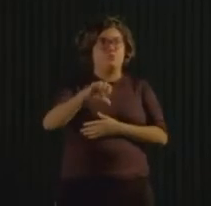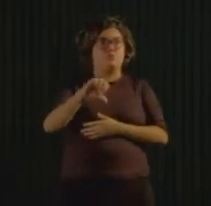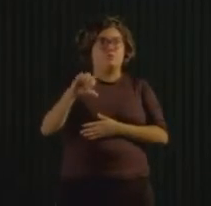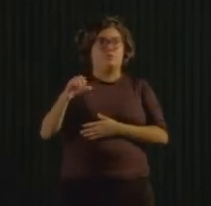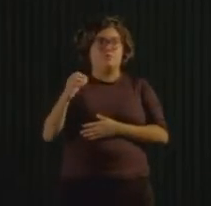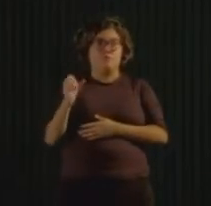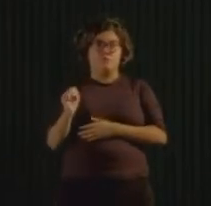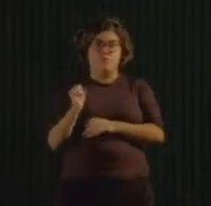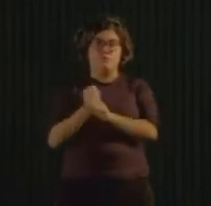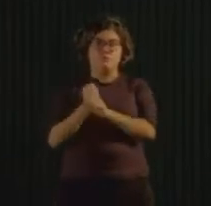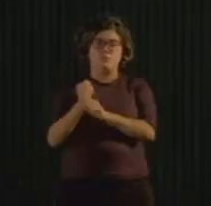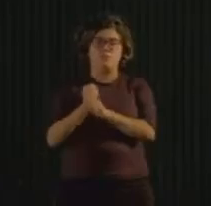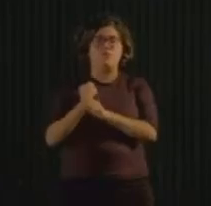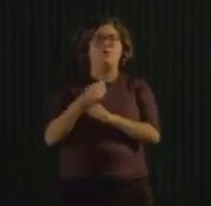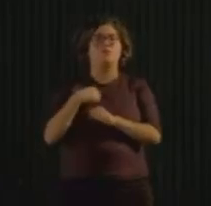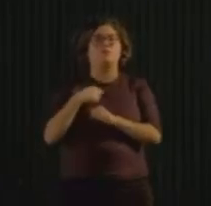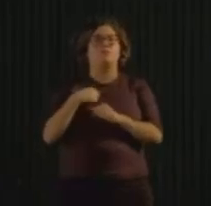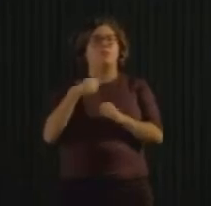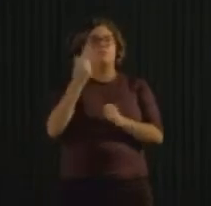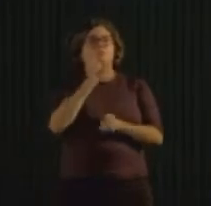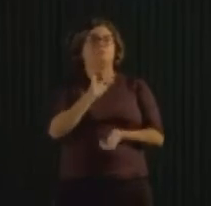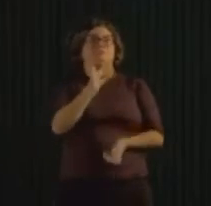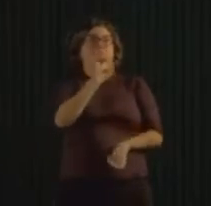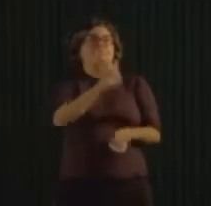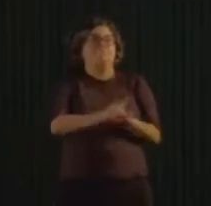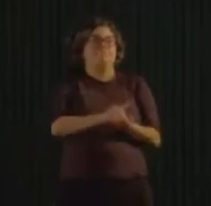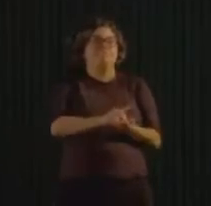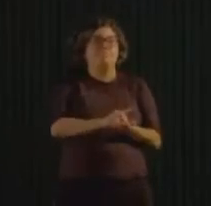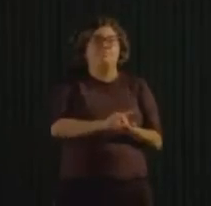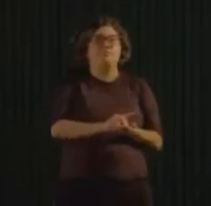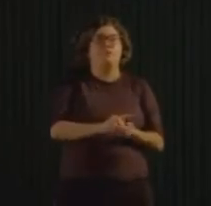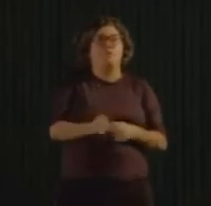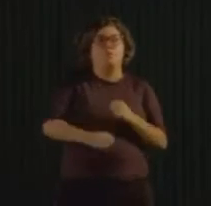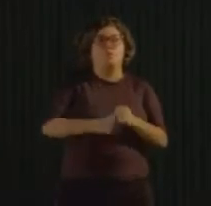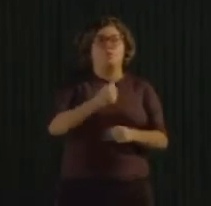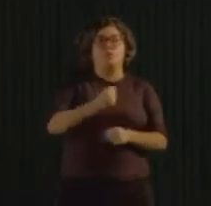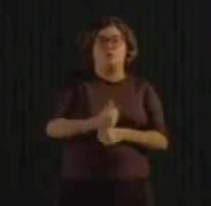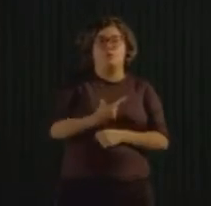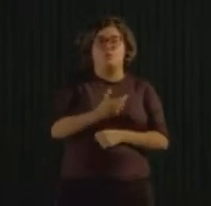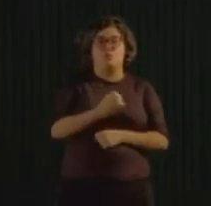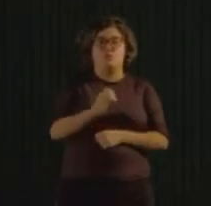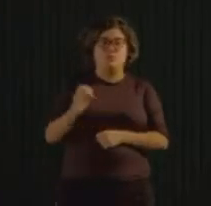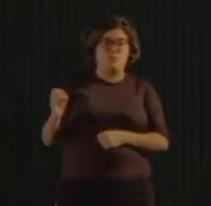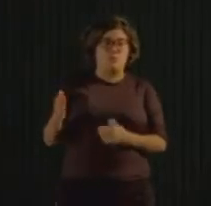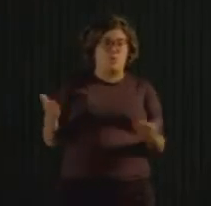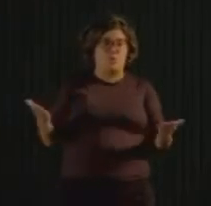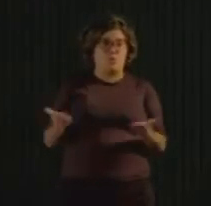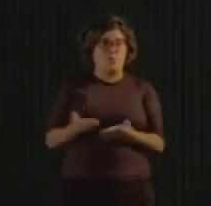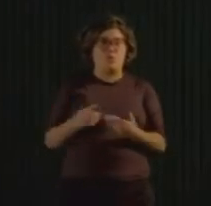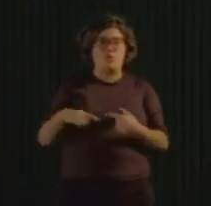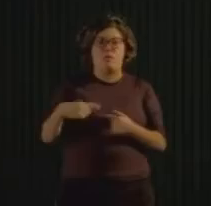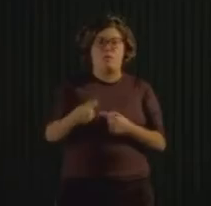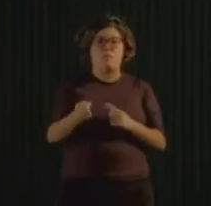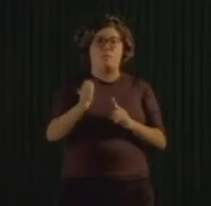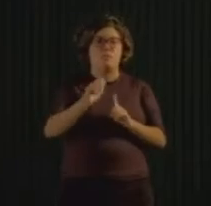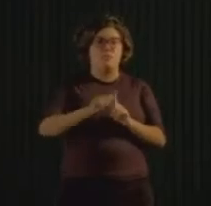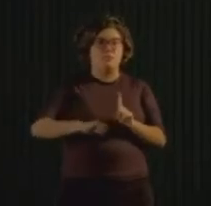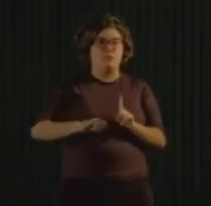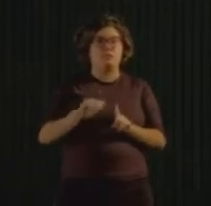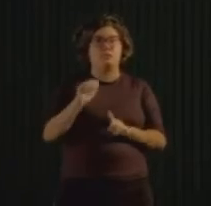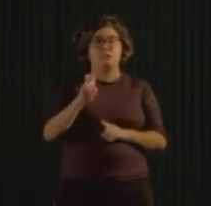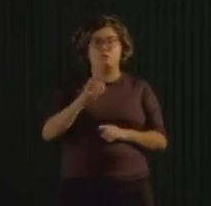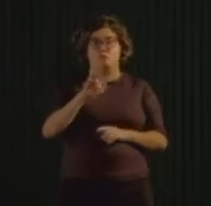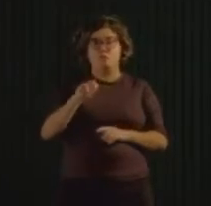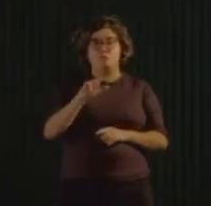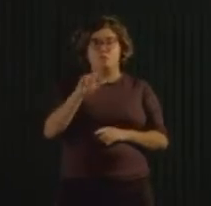de 1998 e a organização foi formalizada no ano 2000. A gente completa agora, o mês que vem, no